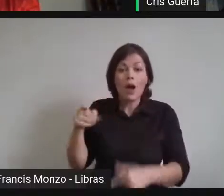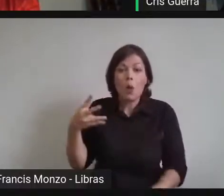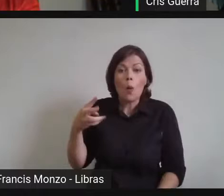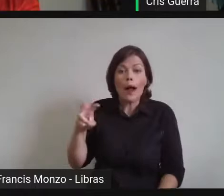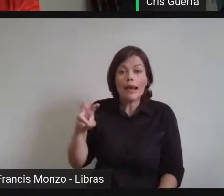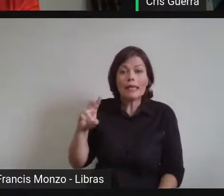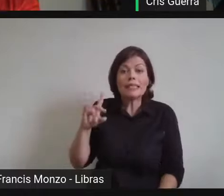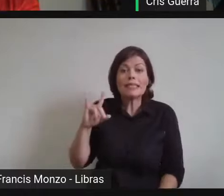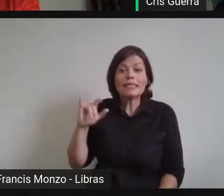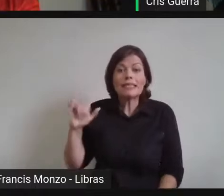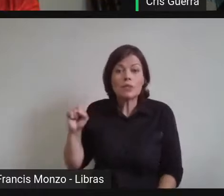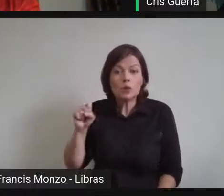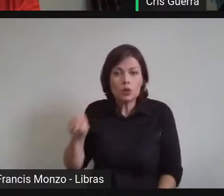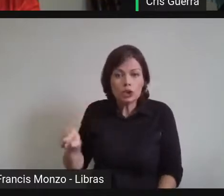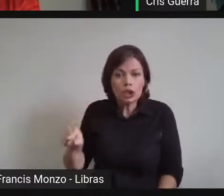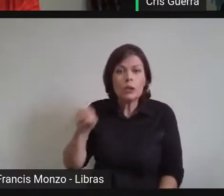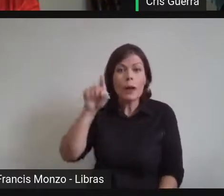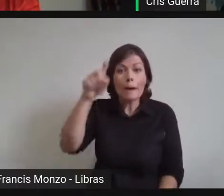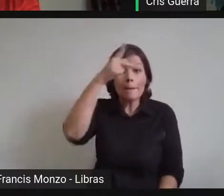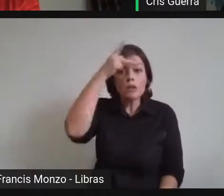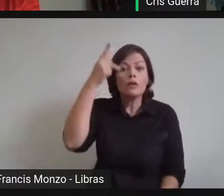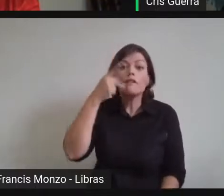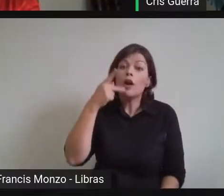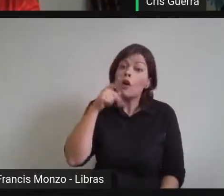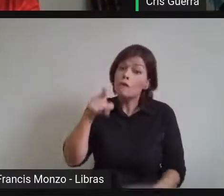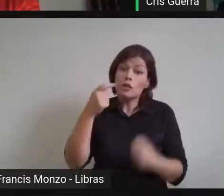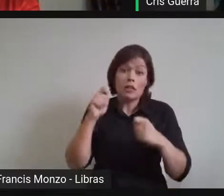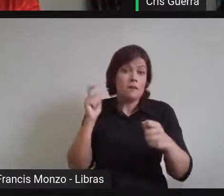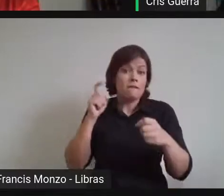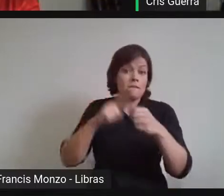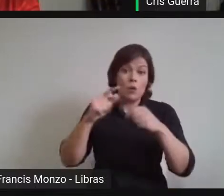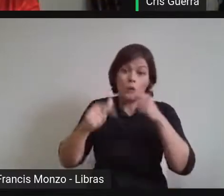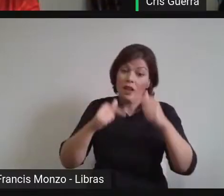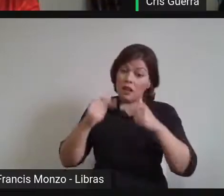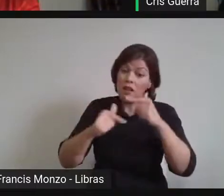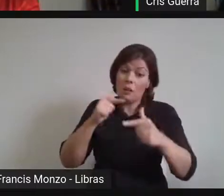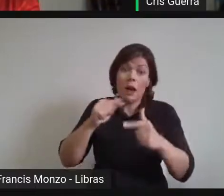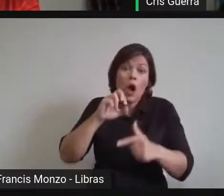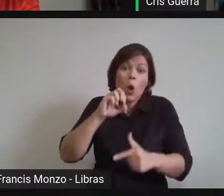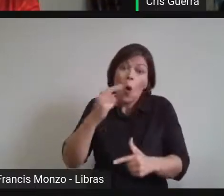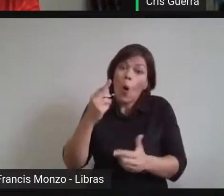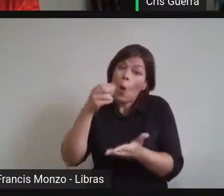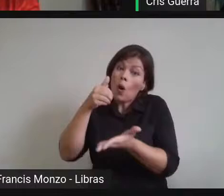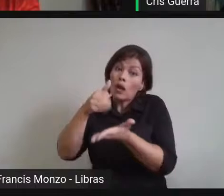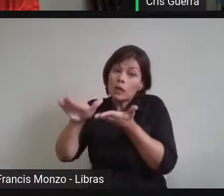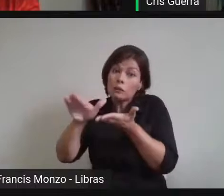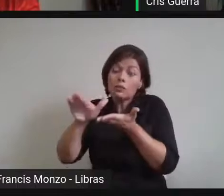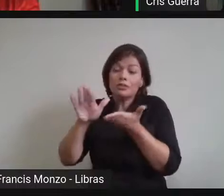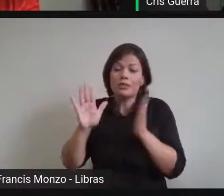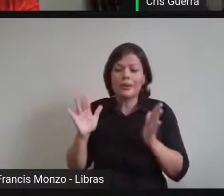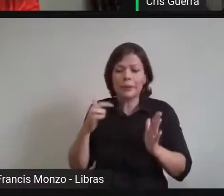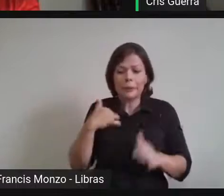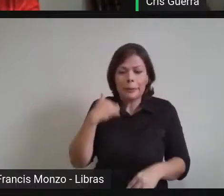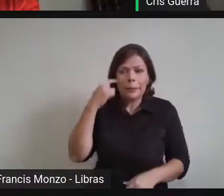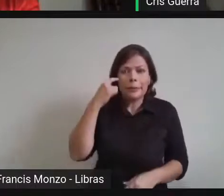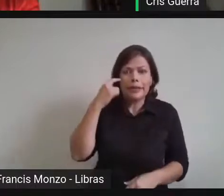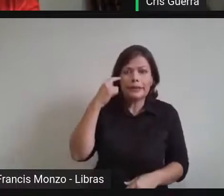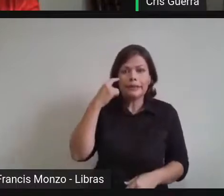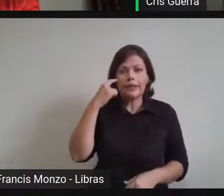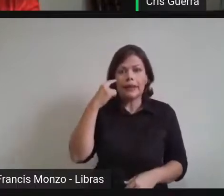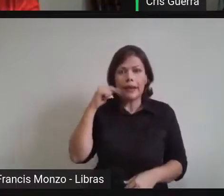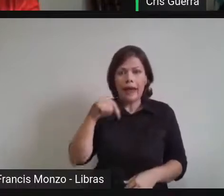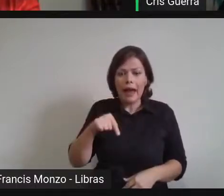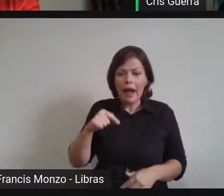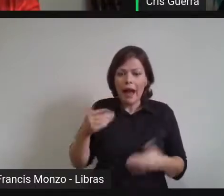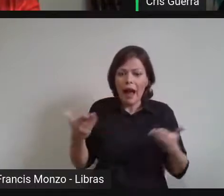volta, ou você perde o seu emprego. Eu pensei, olha, eu não vou perder agora, mas eu posso perder daqui a, daqui a 3,